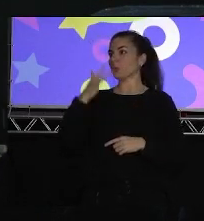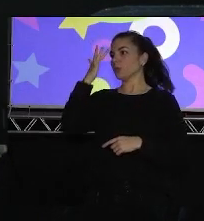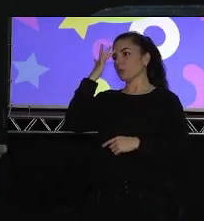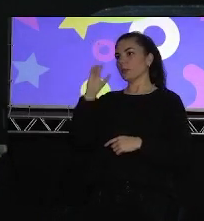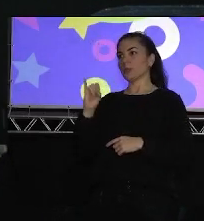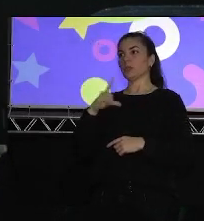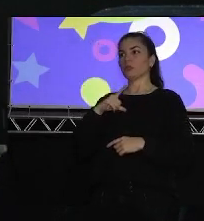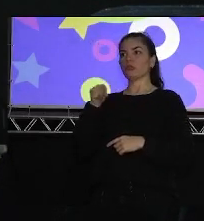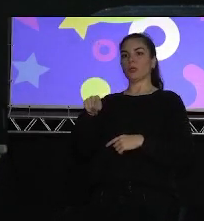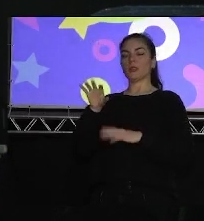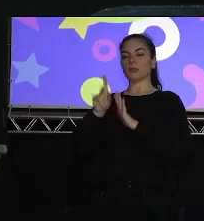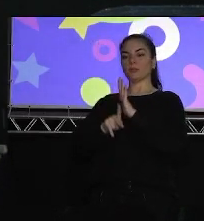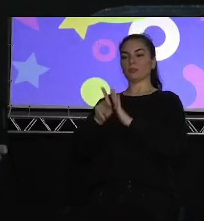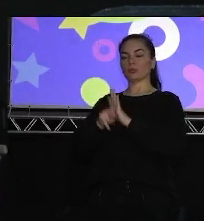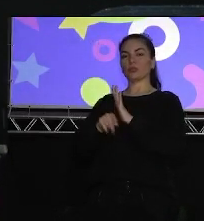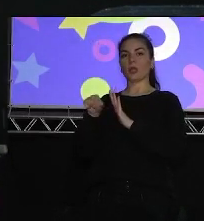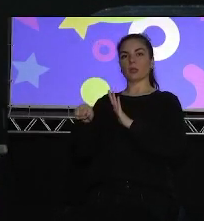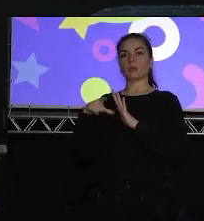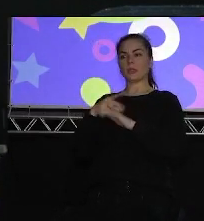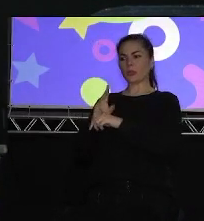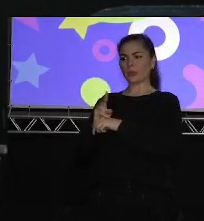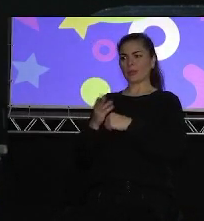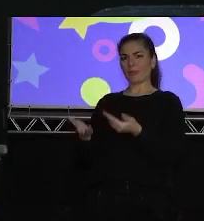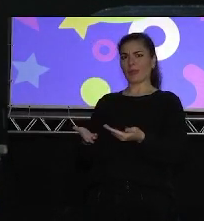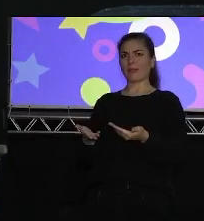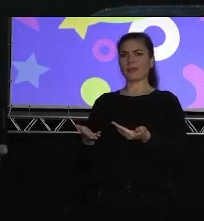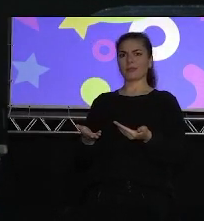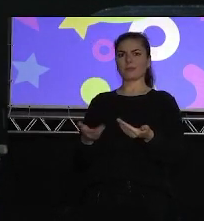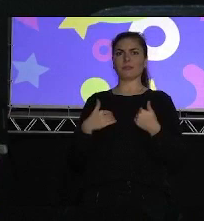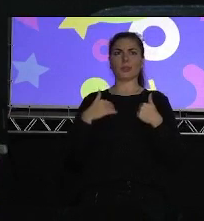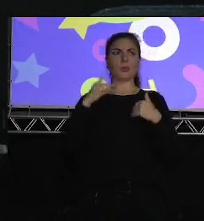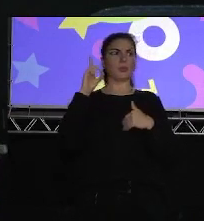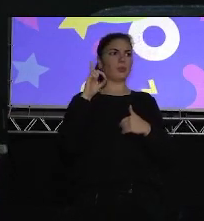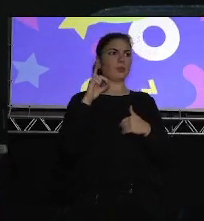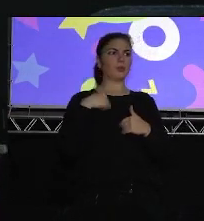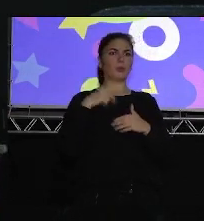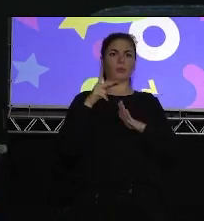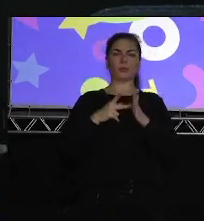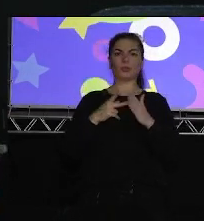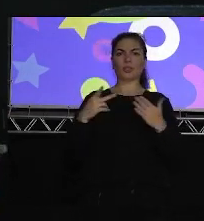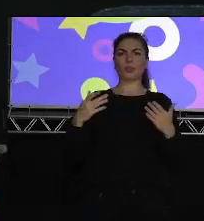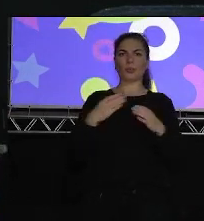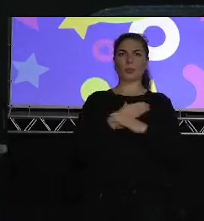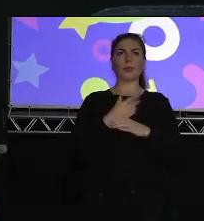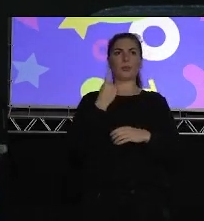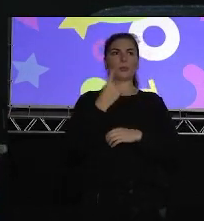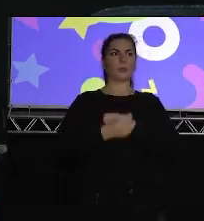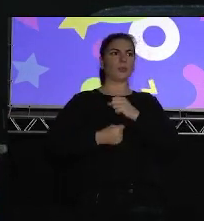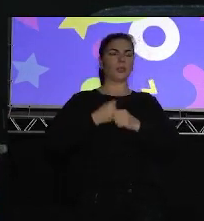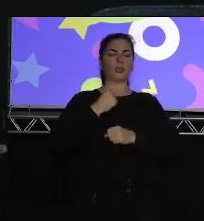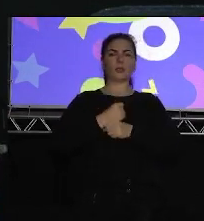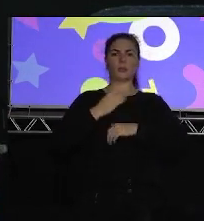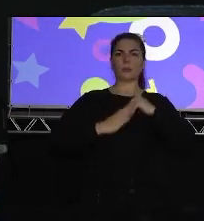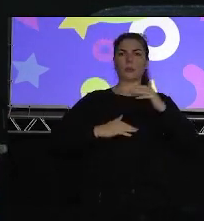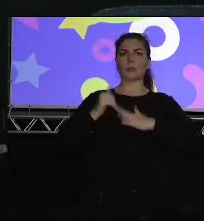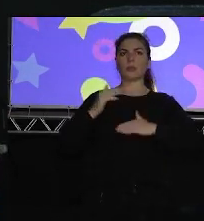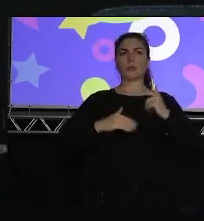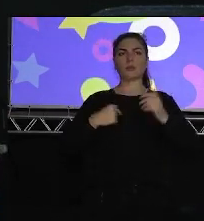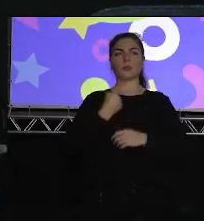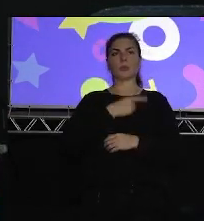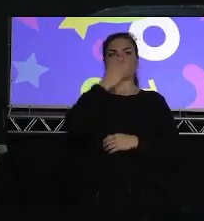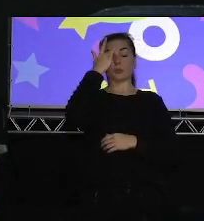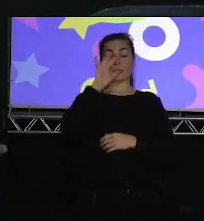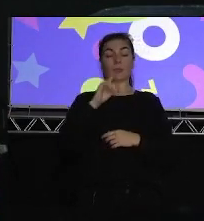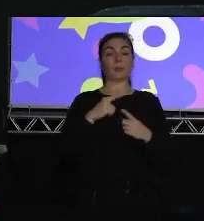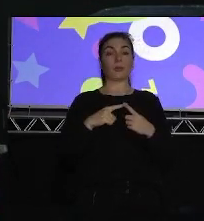sabia que existia esse projeto e agora nós vamos ter que cuidar dele. Meu Deus, é um projeto inteiro. Um ano de implementação, nós nem sabíamos. A gente não